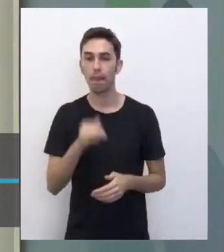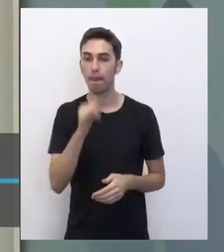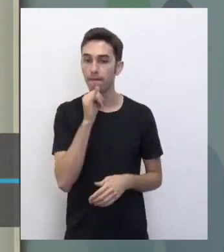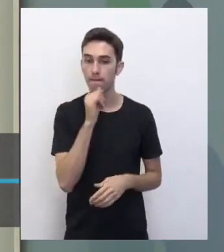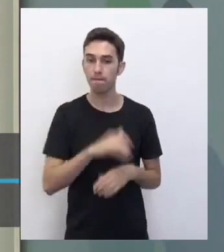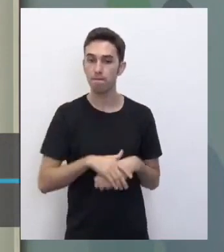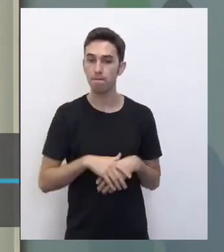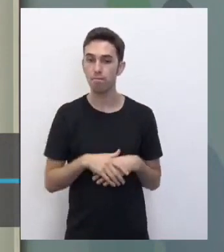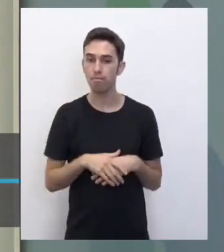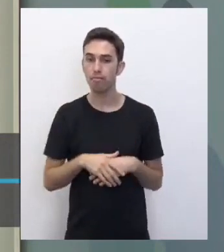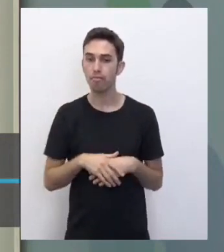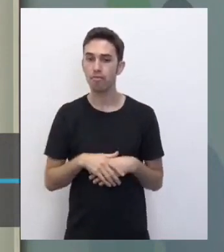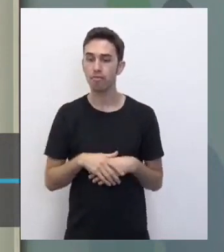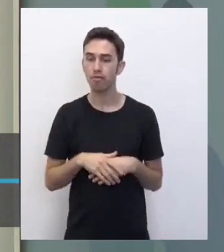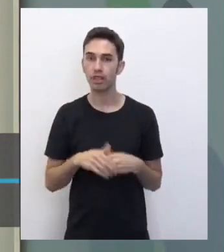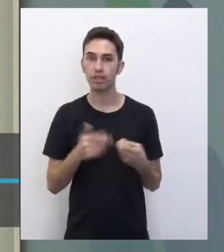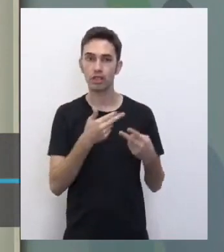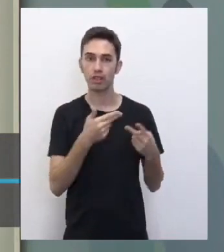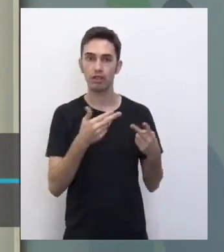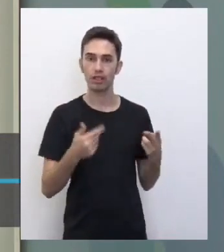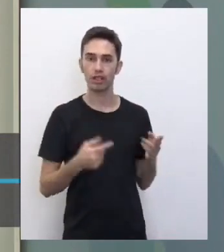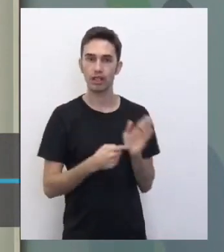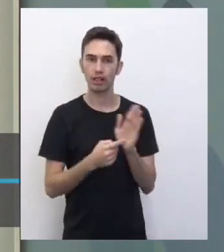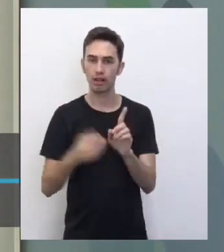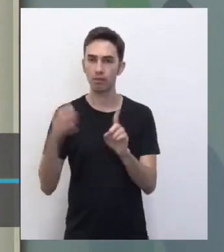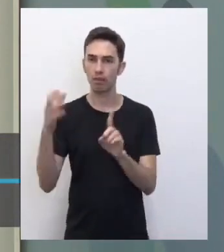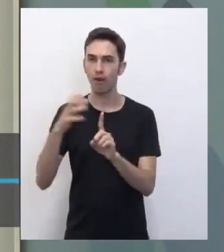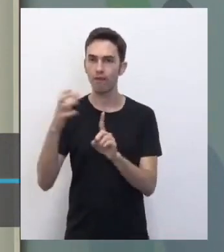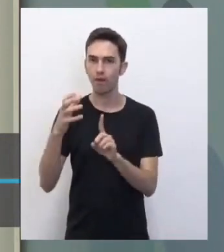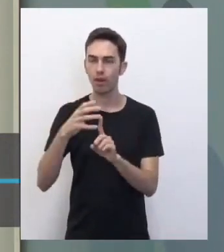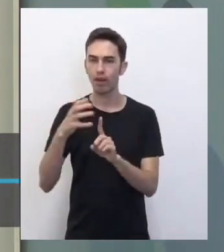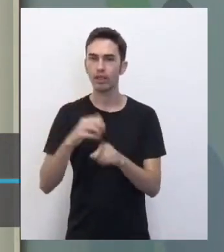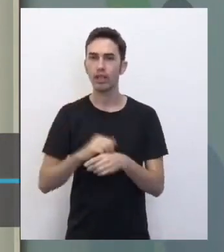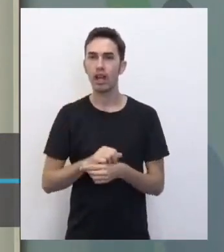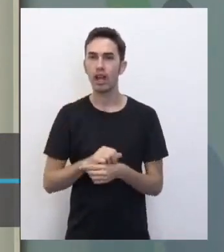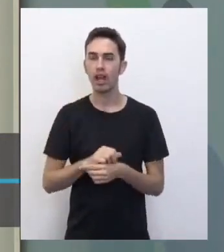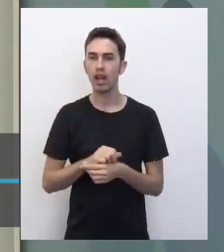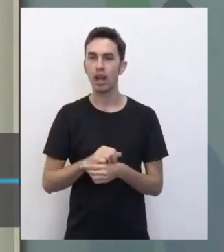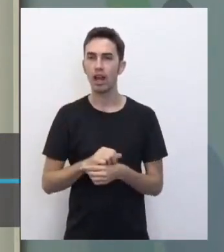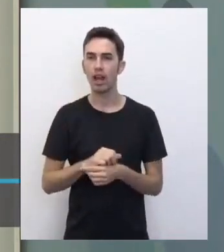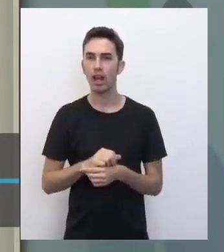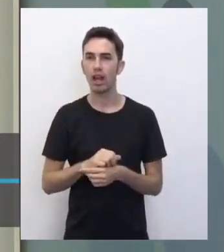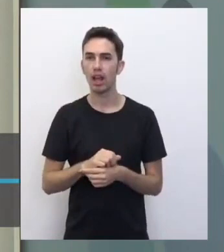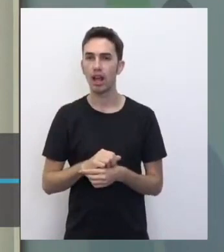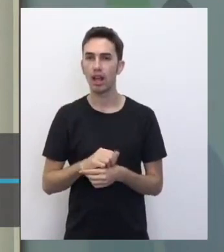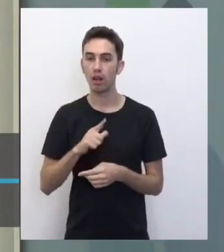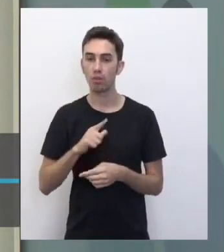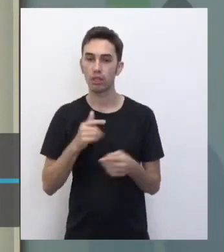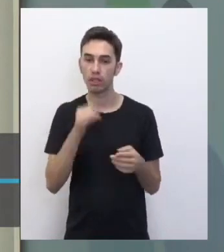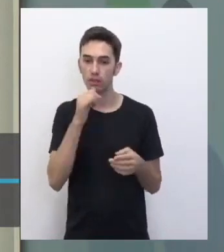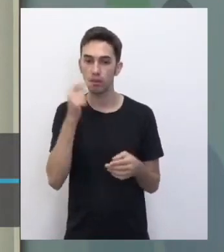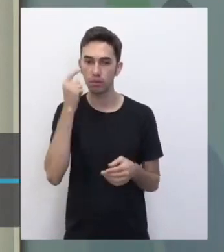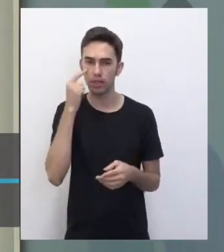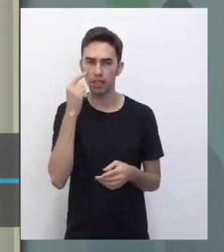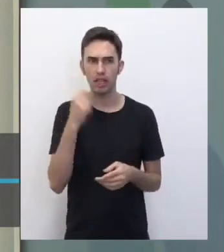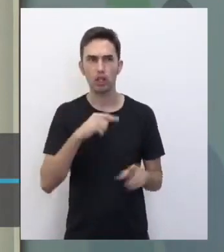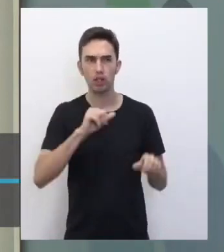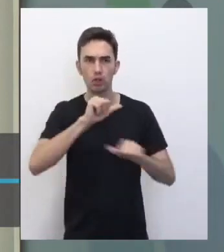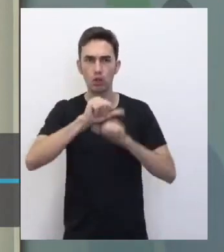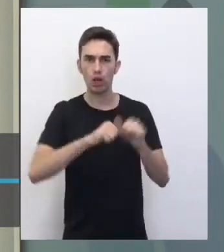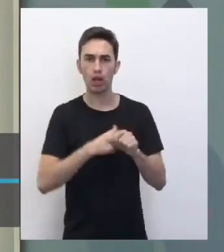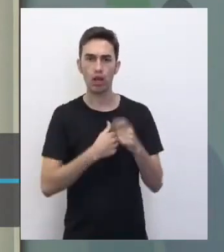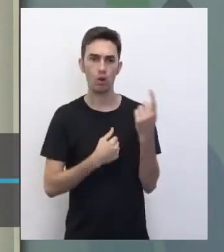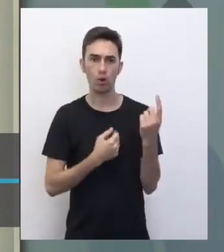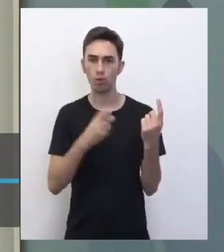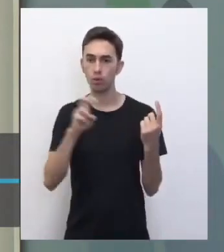né, tanta coisa aparecia aí como influências. Poxa, o cara que, tudo bem, eu posso trocar 1 por 5, né? Afinal de contas, eu